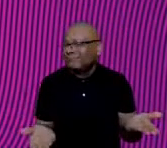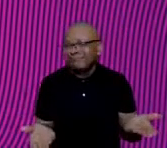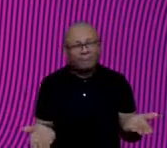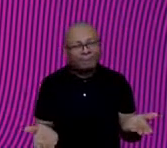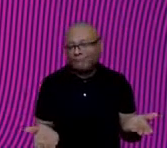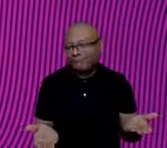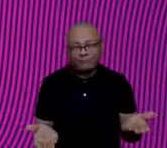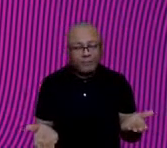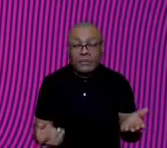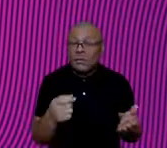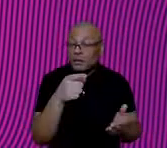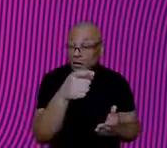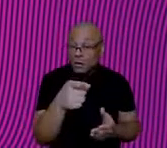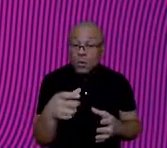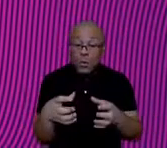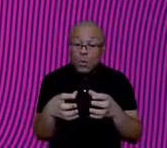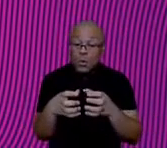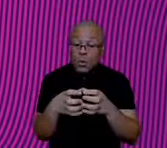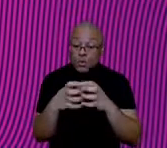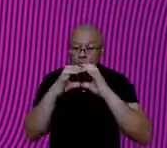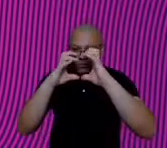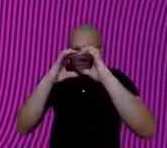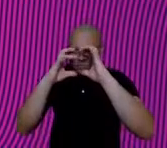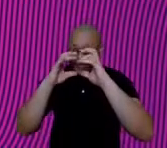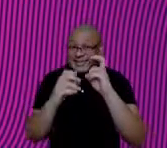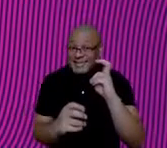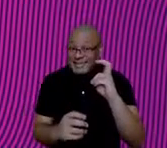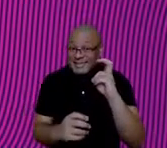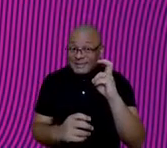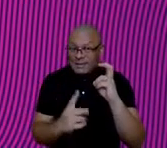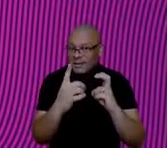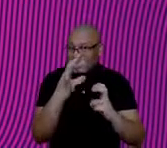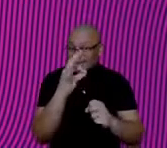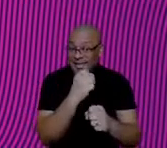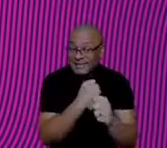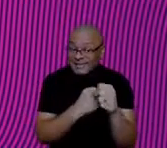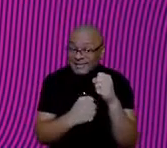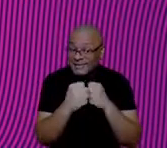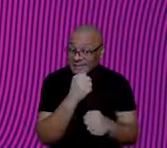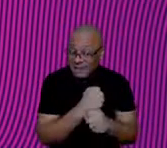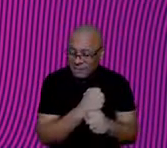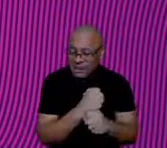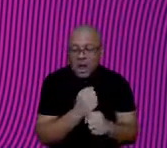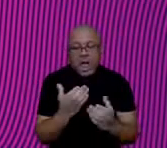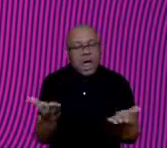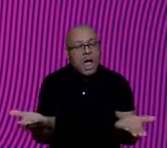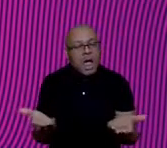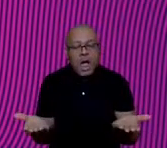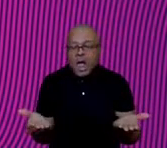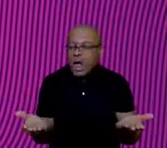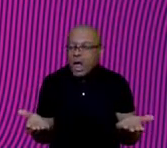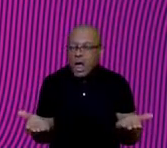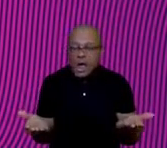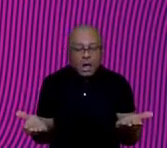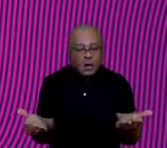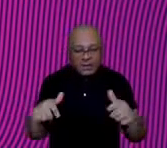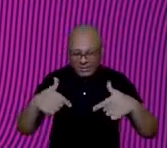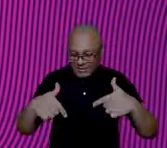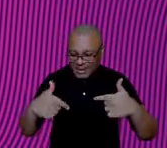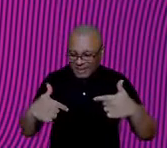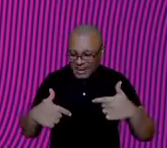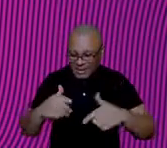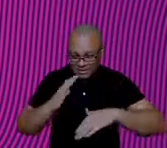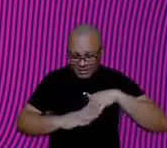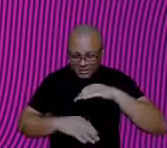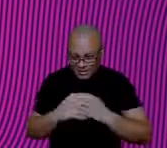formou um bom neurologista de 5 a 10 anos atrás, a grande chance é que esse neurologista não vai ter todas as informações necessárias